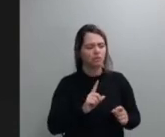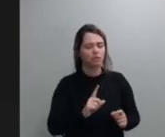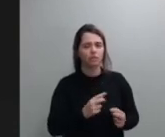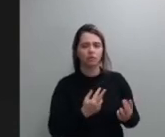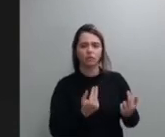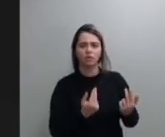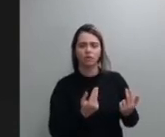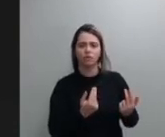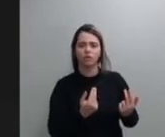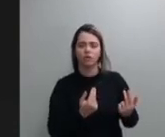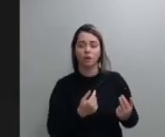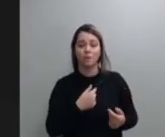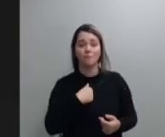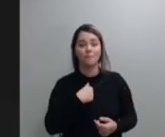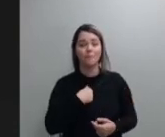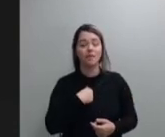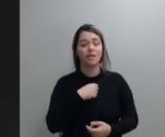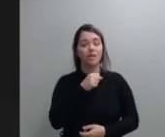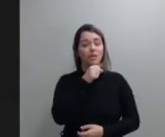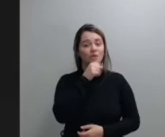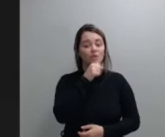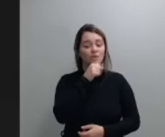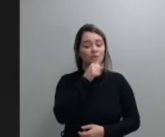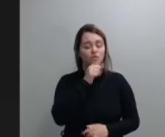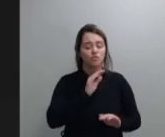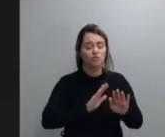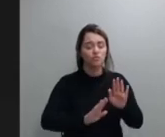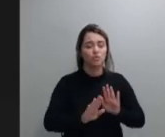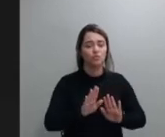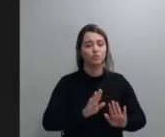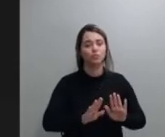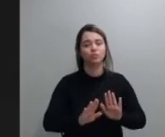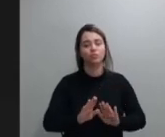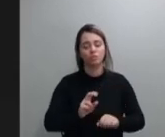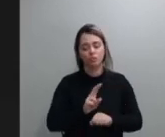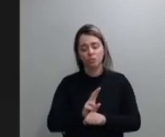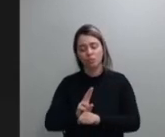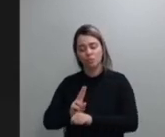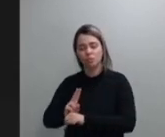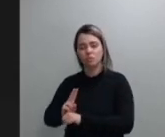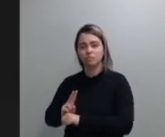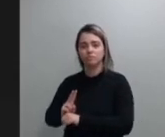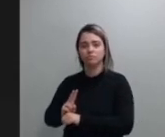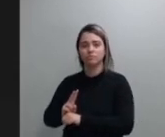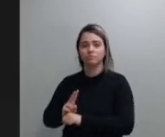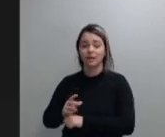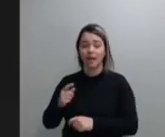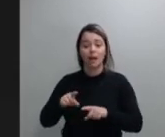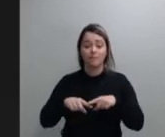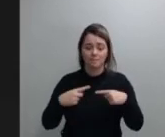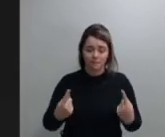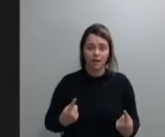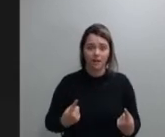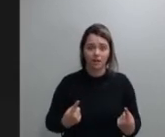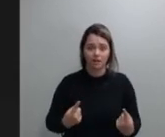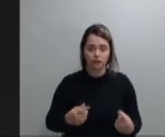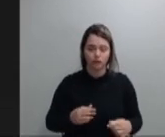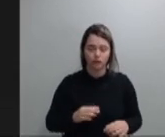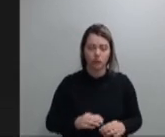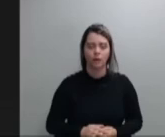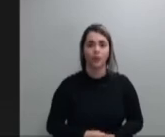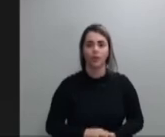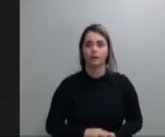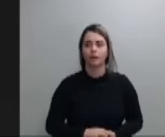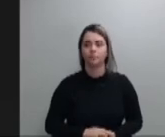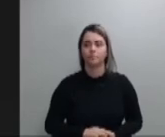eu acho que queria mais bem a eles do que aos filhos aos filhos biológicos nem mudou nada em relação